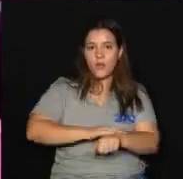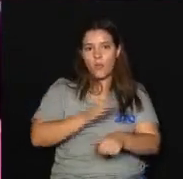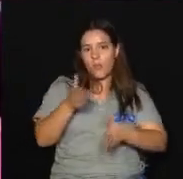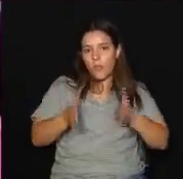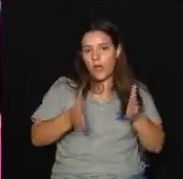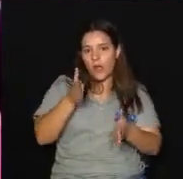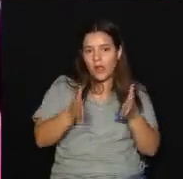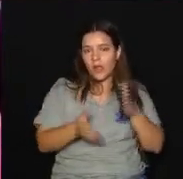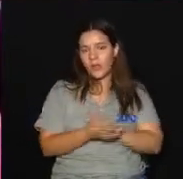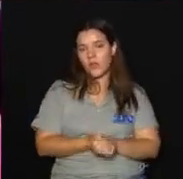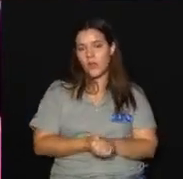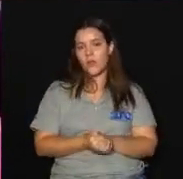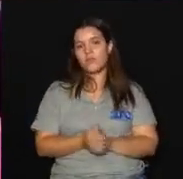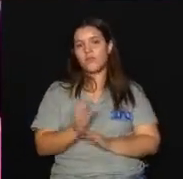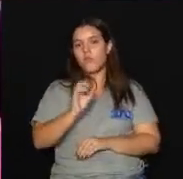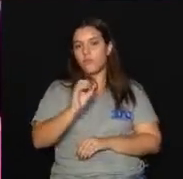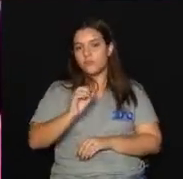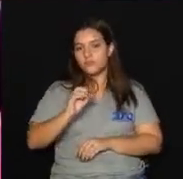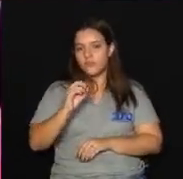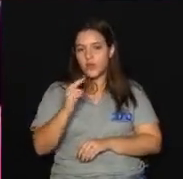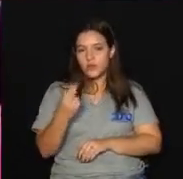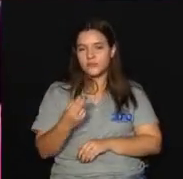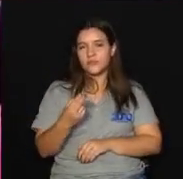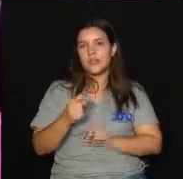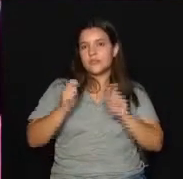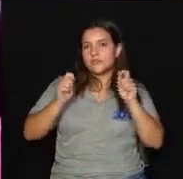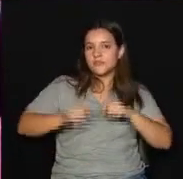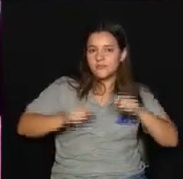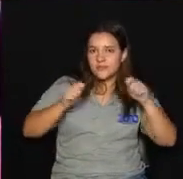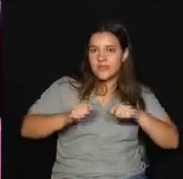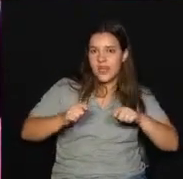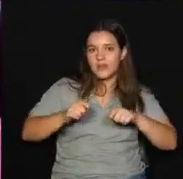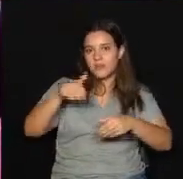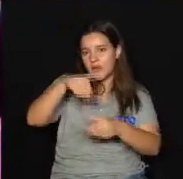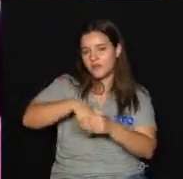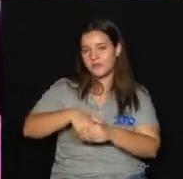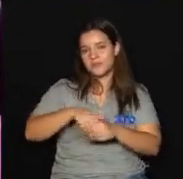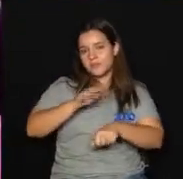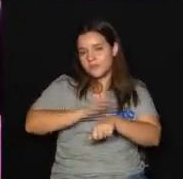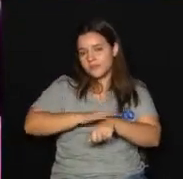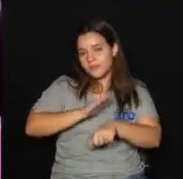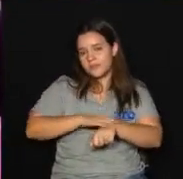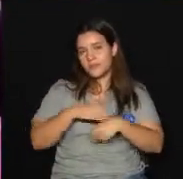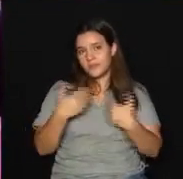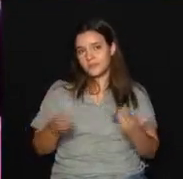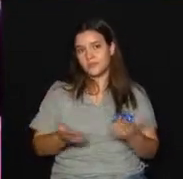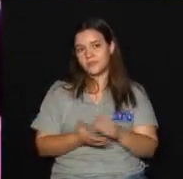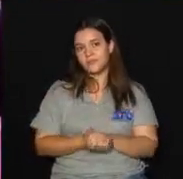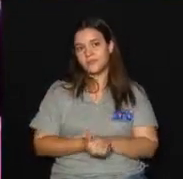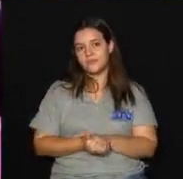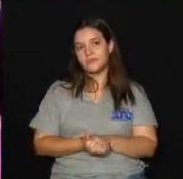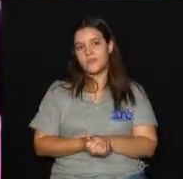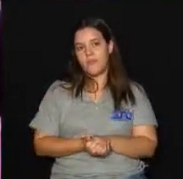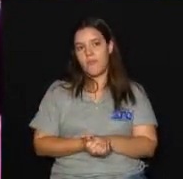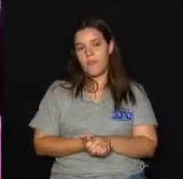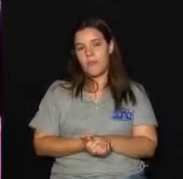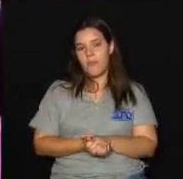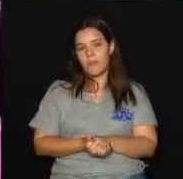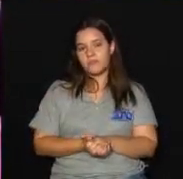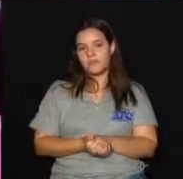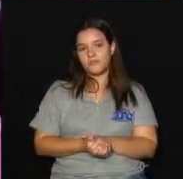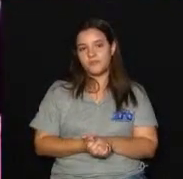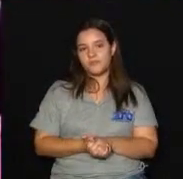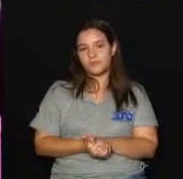ou daquilo que é possível no momento. Então, essa análise